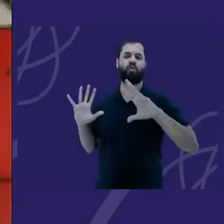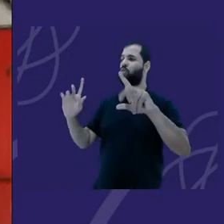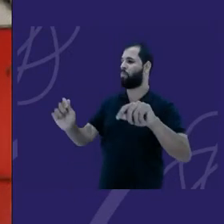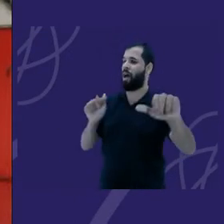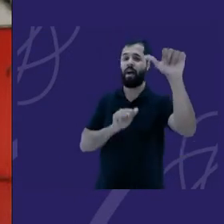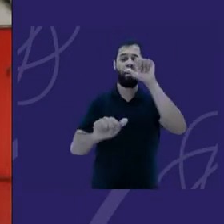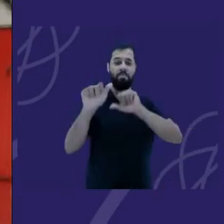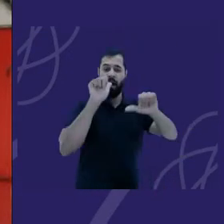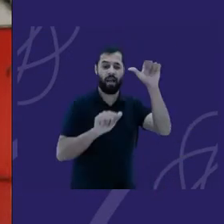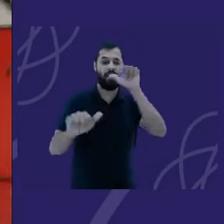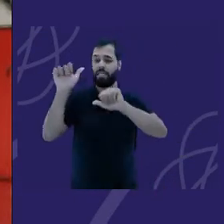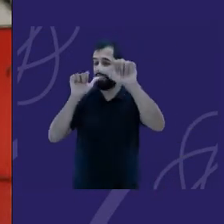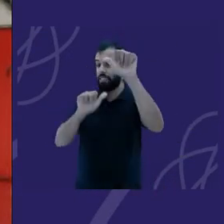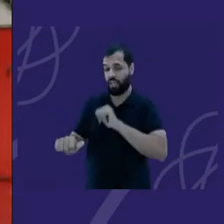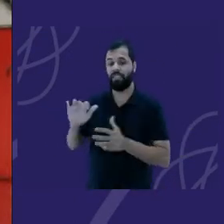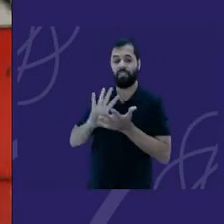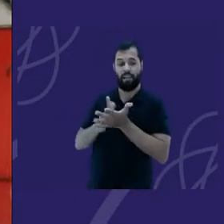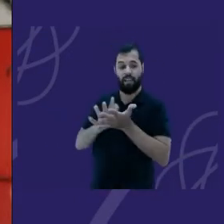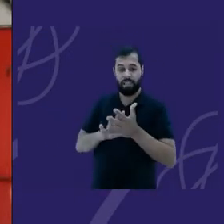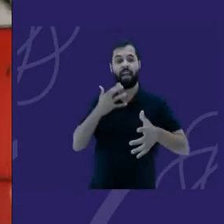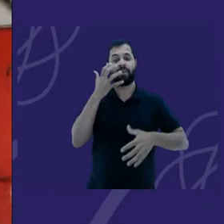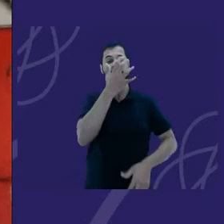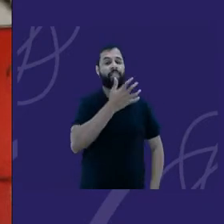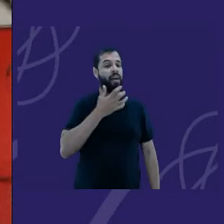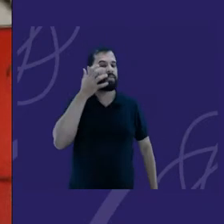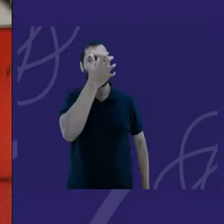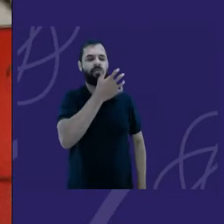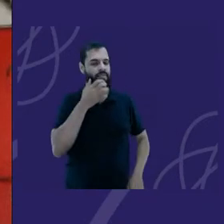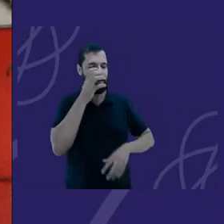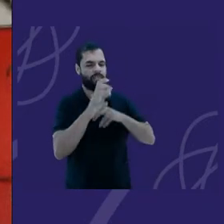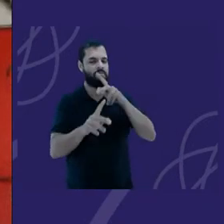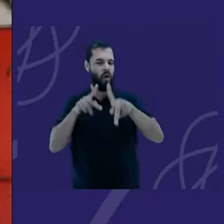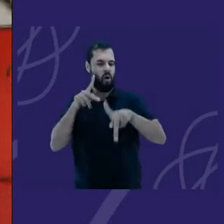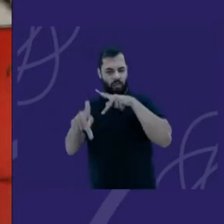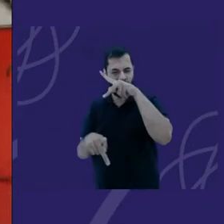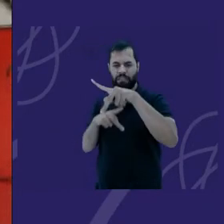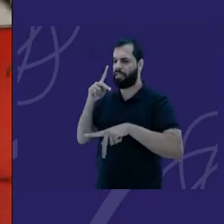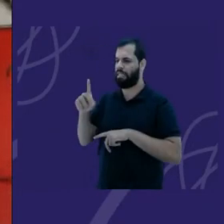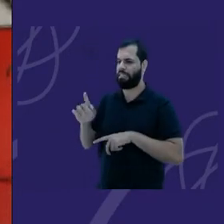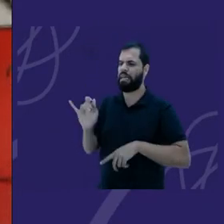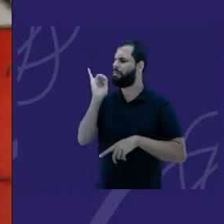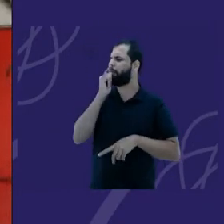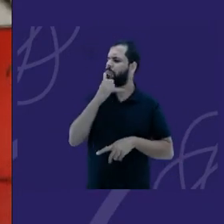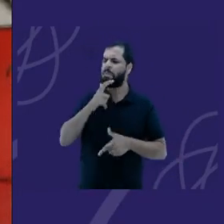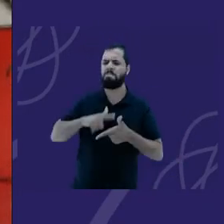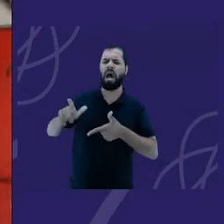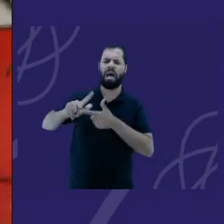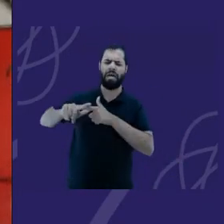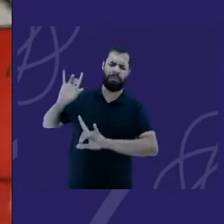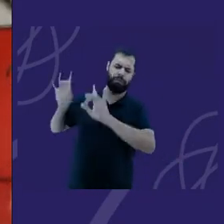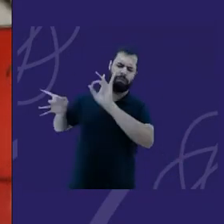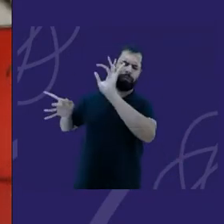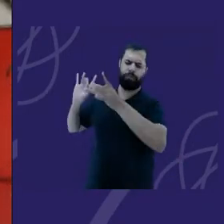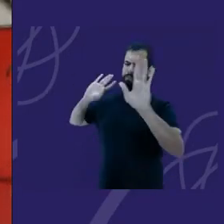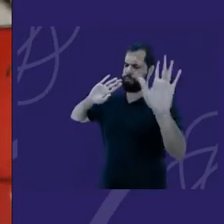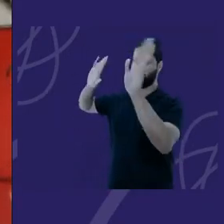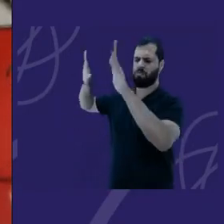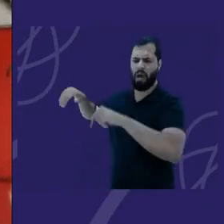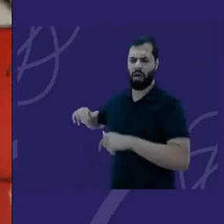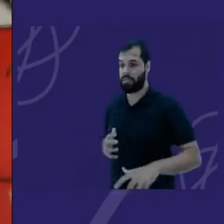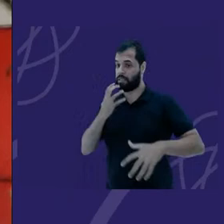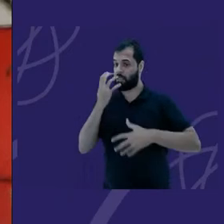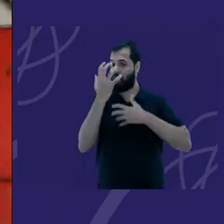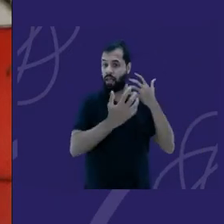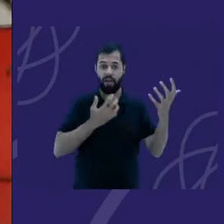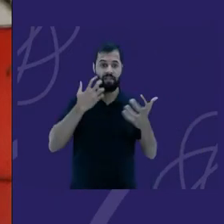mundo samba. Canta, canta, minha gente, deixa a tristeza pra lá. Canta